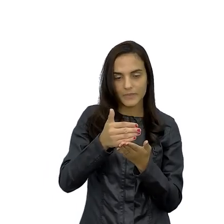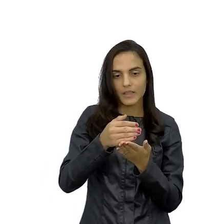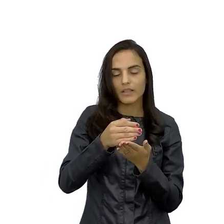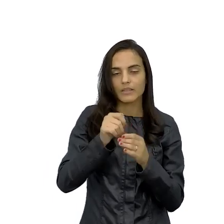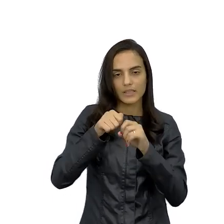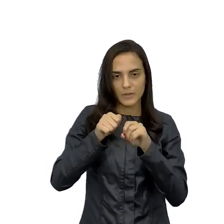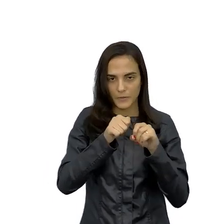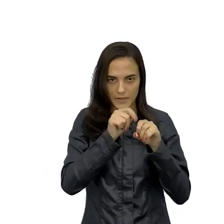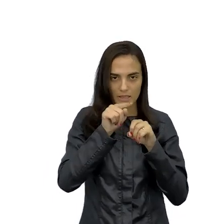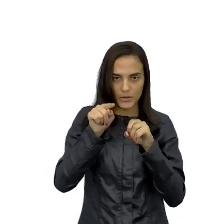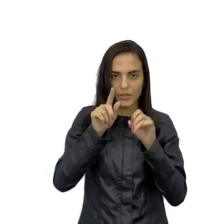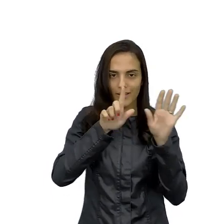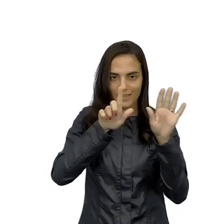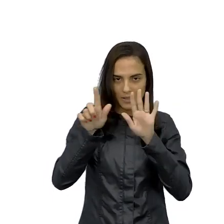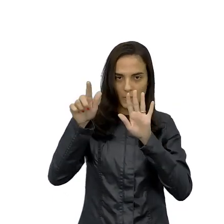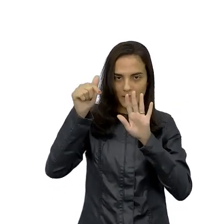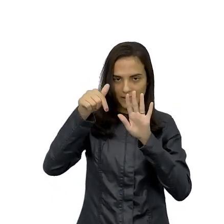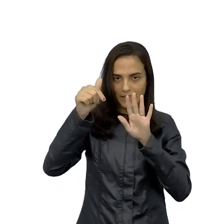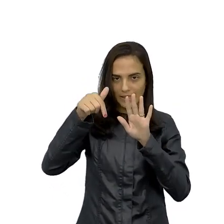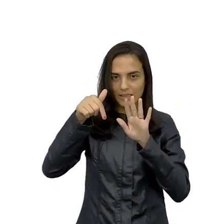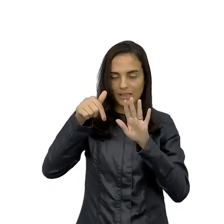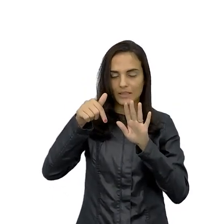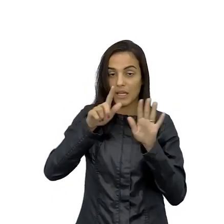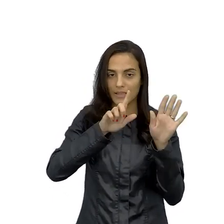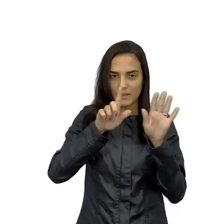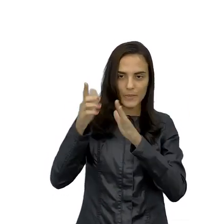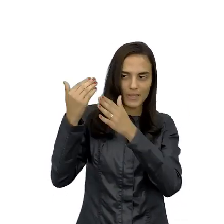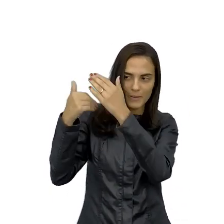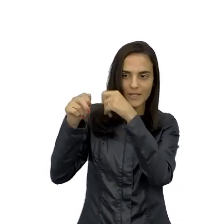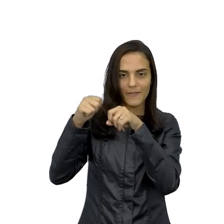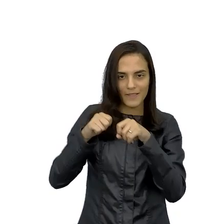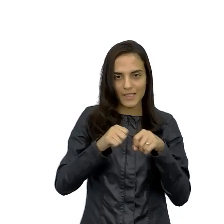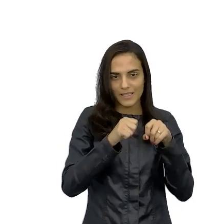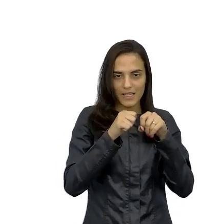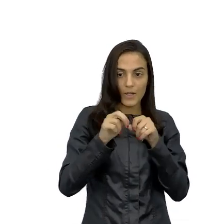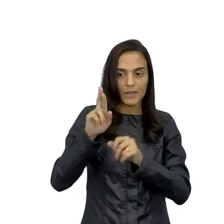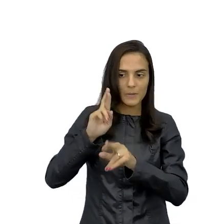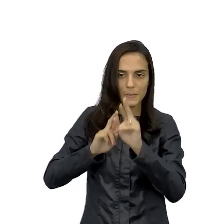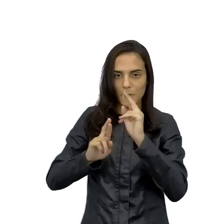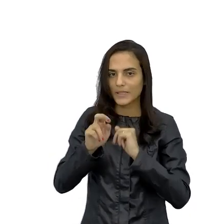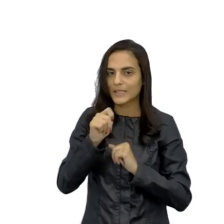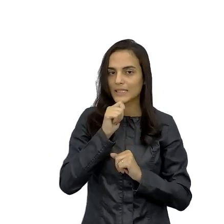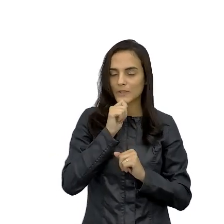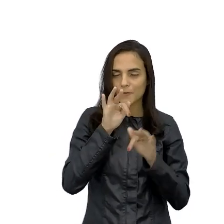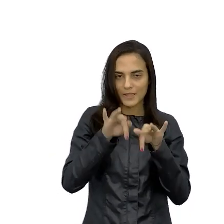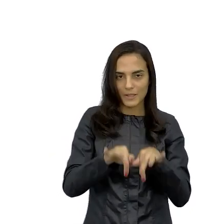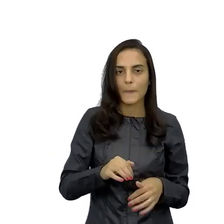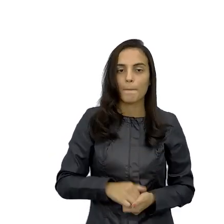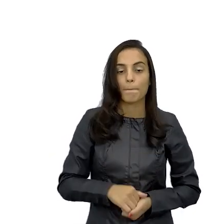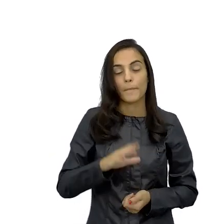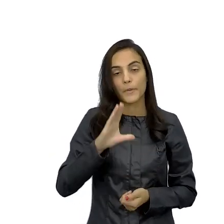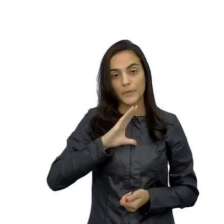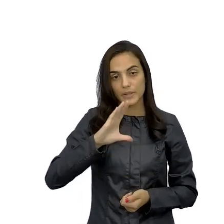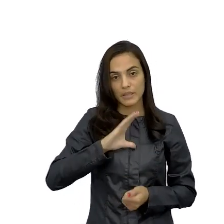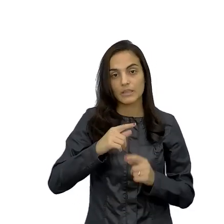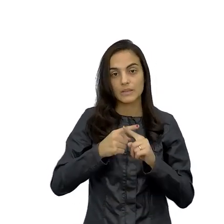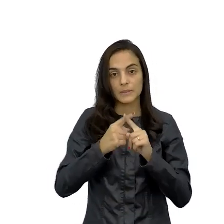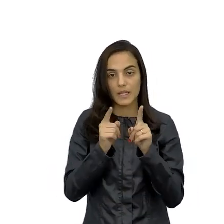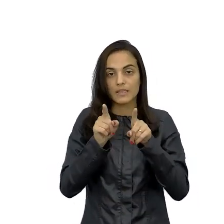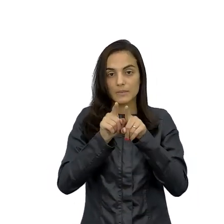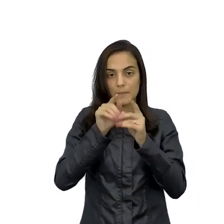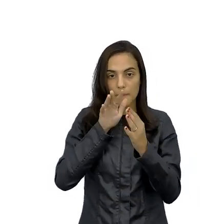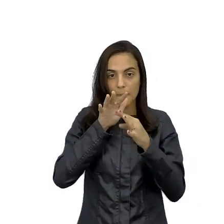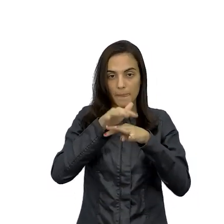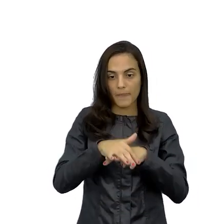estão fazendo esta semana, fizeram a semana passada e que vão ter os resultados no final, tanto de língua portuguesa quanto de